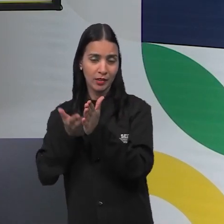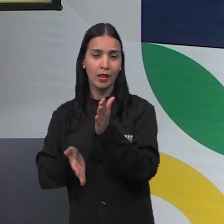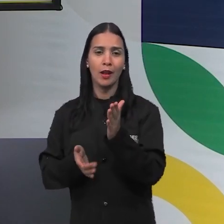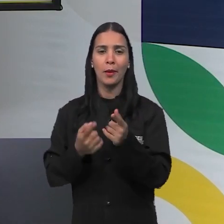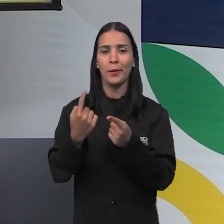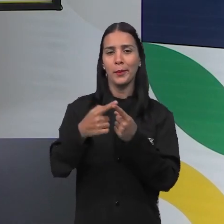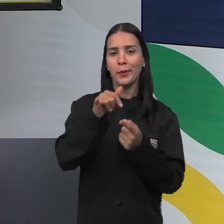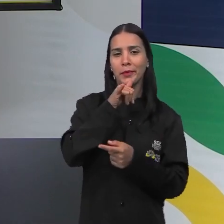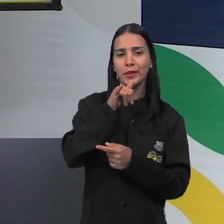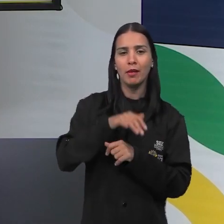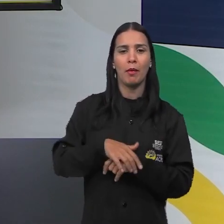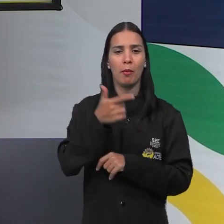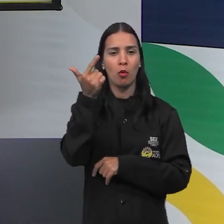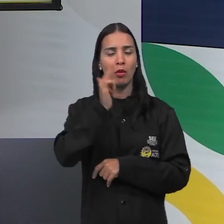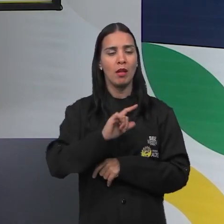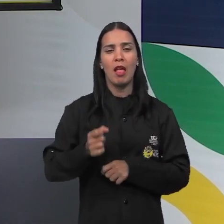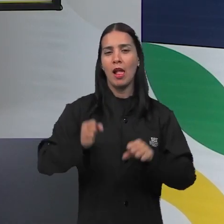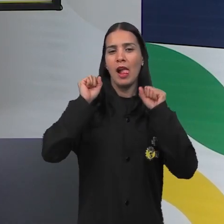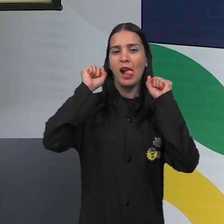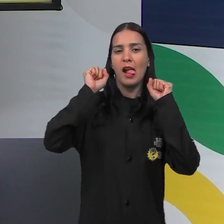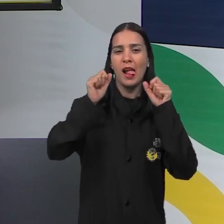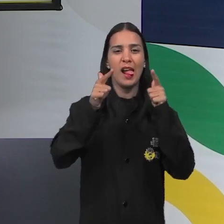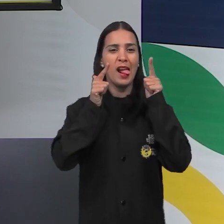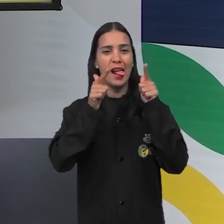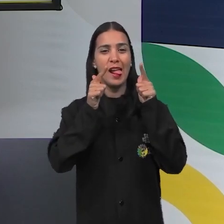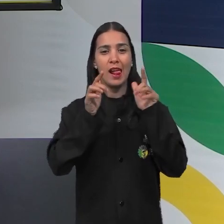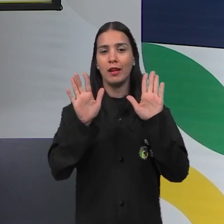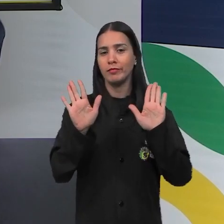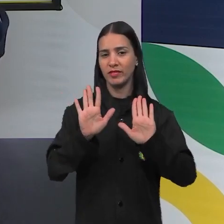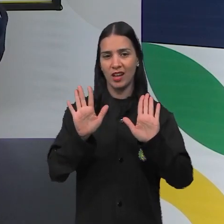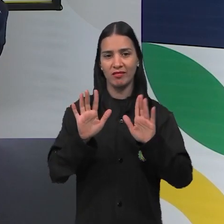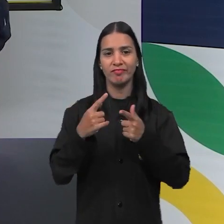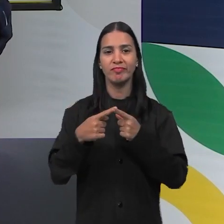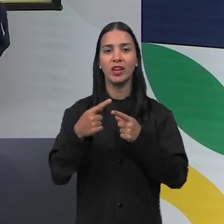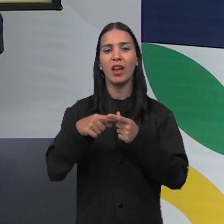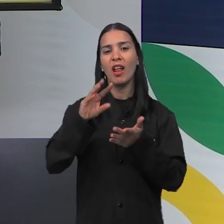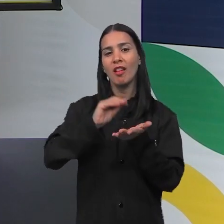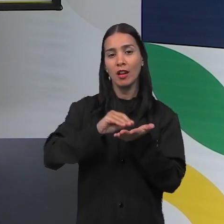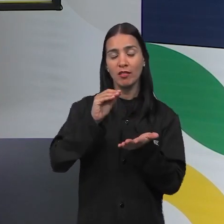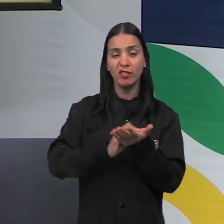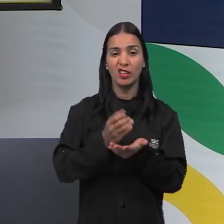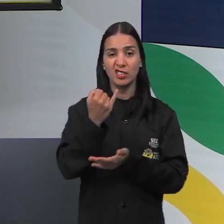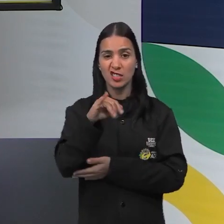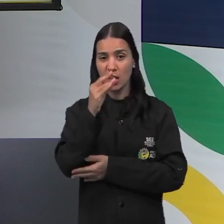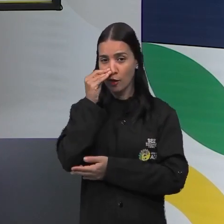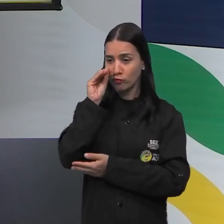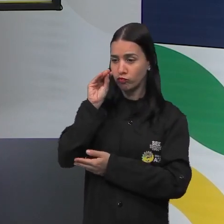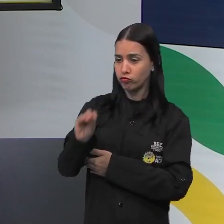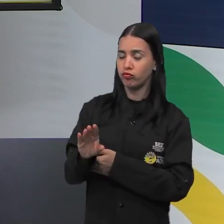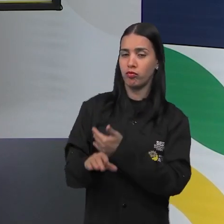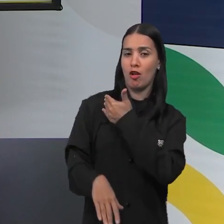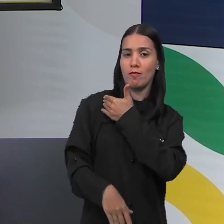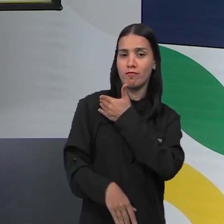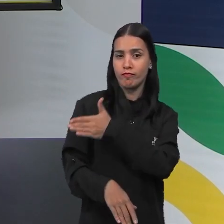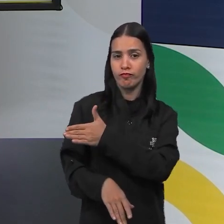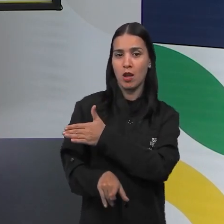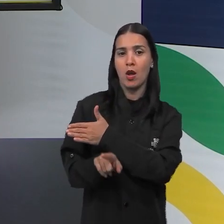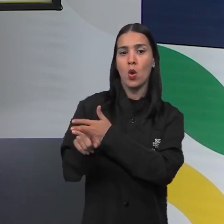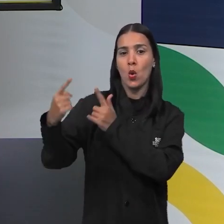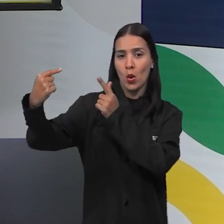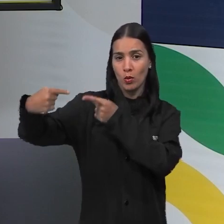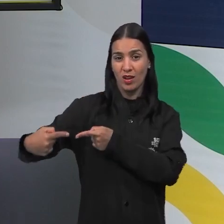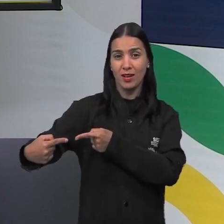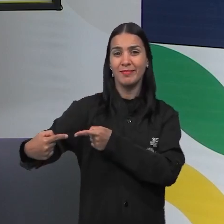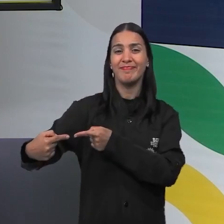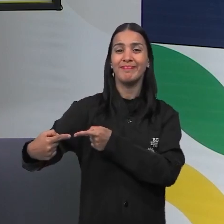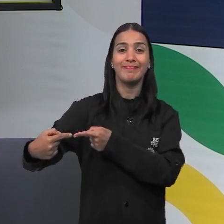conduta, quando a gente ganha, ela tem fair play, em que a gente começa a humilhar, a xingar o adversário? Será que eu